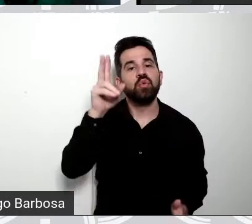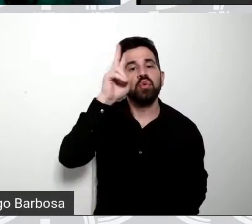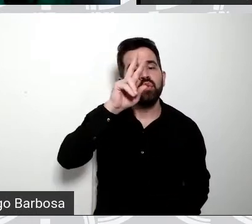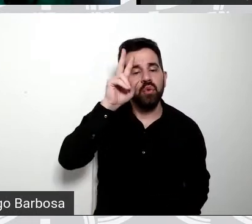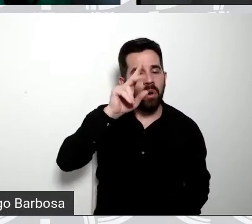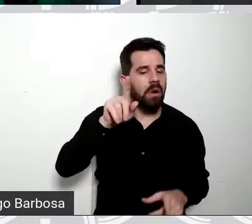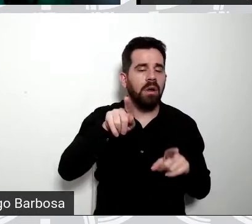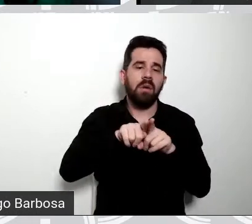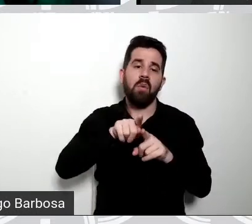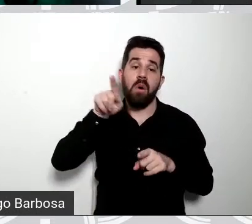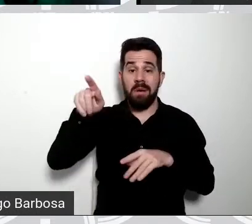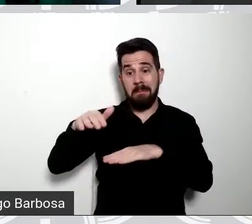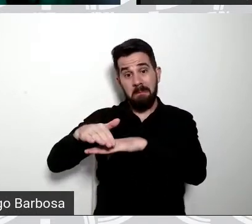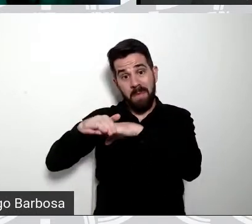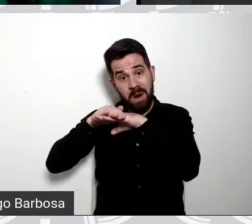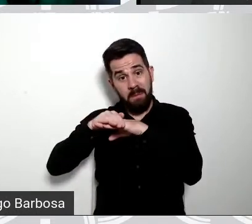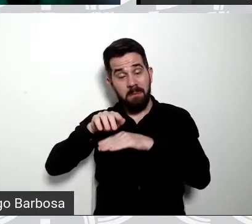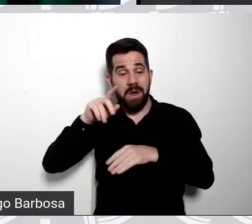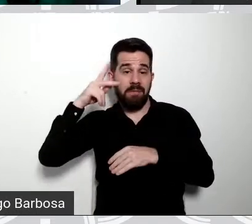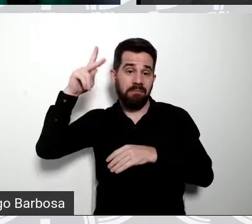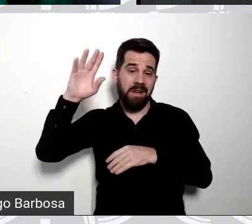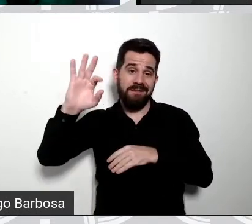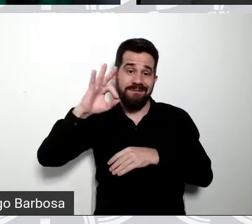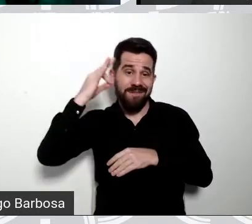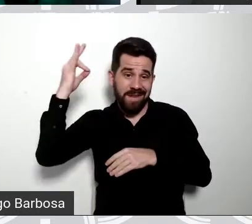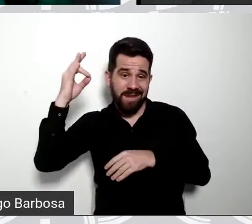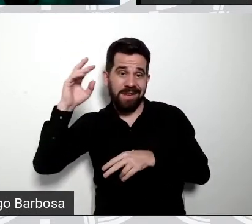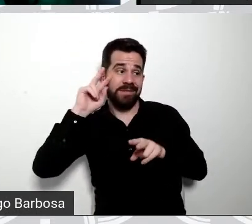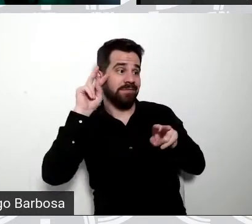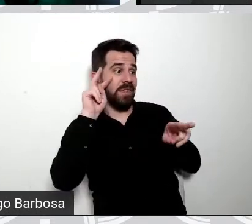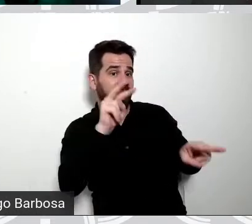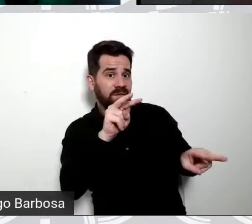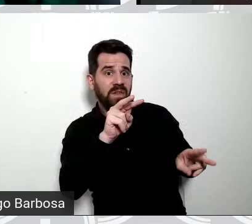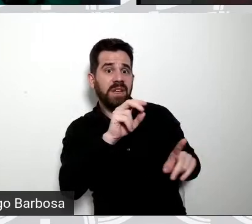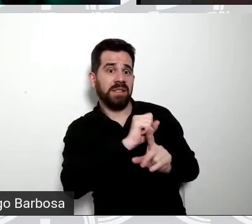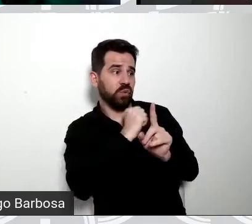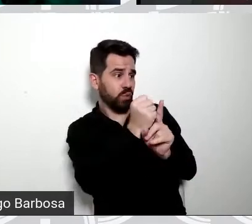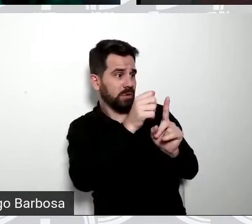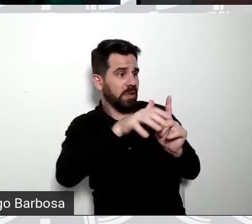é o fato de se colocar em análise, né? Tanto o tradutor como